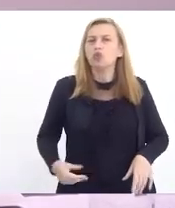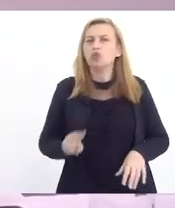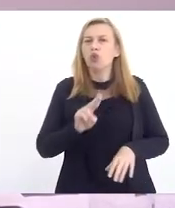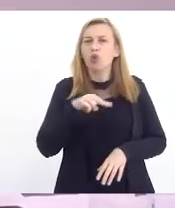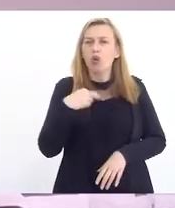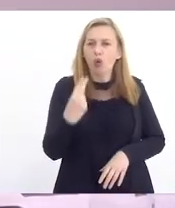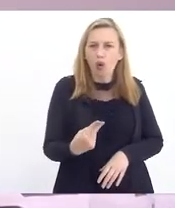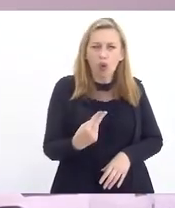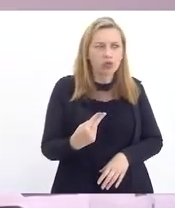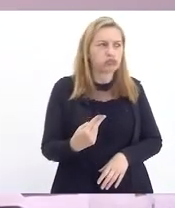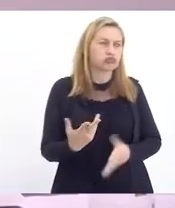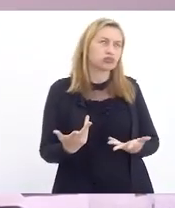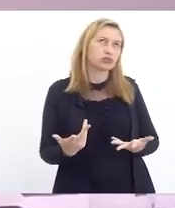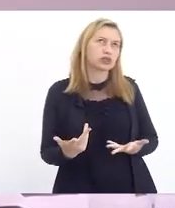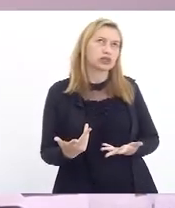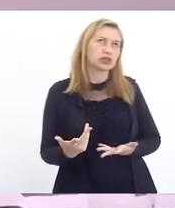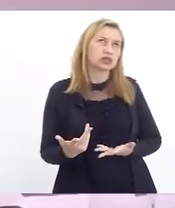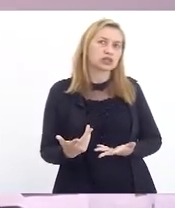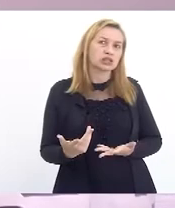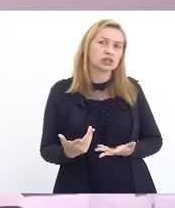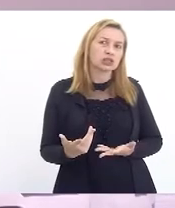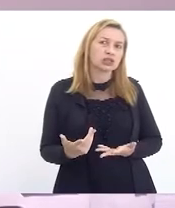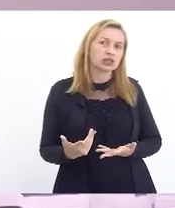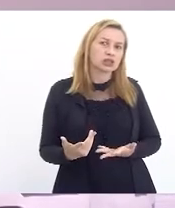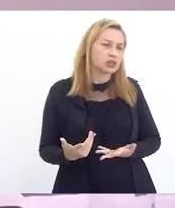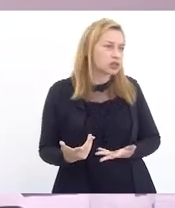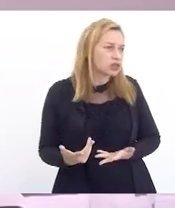não seja um concurso público.